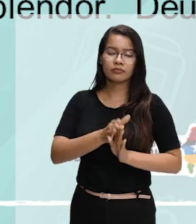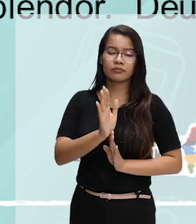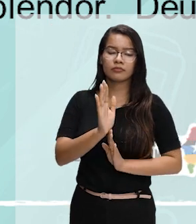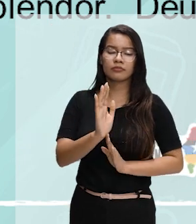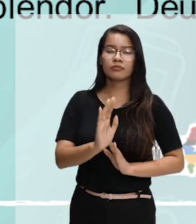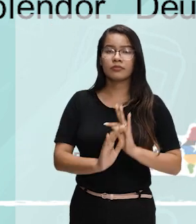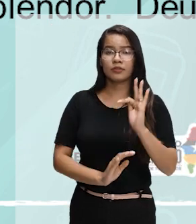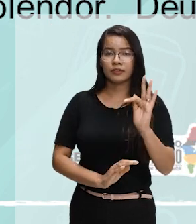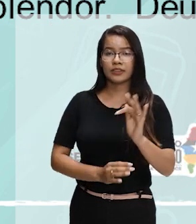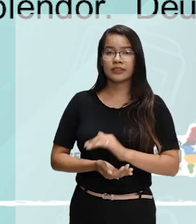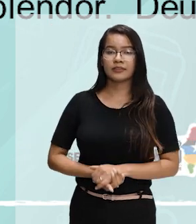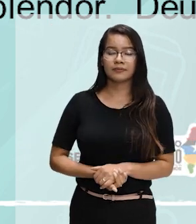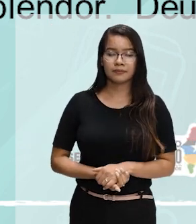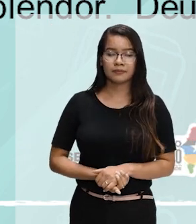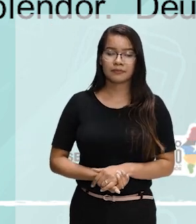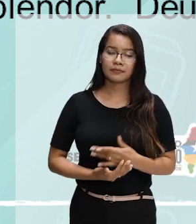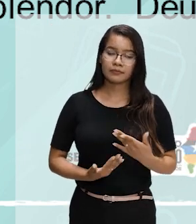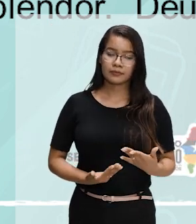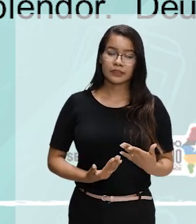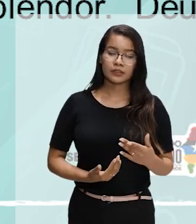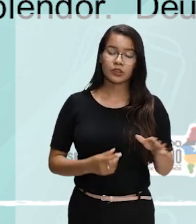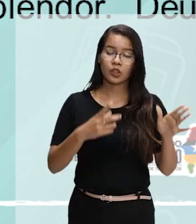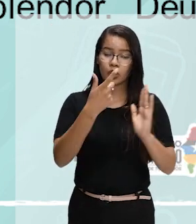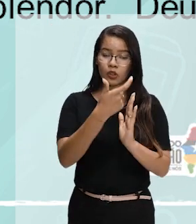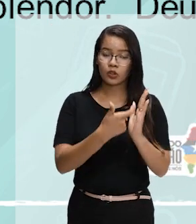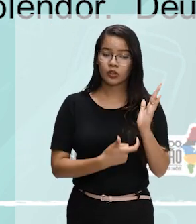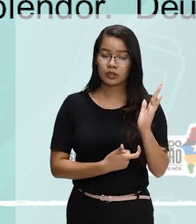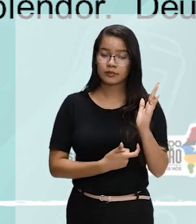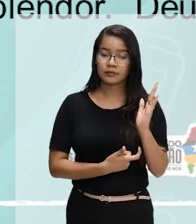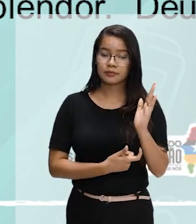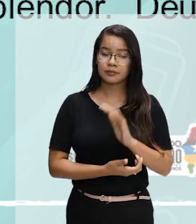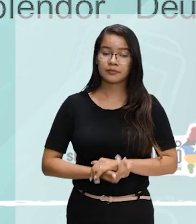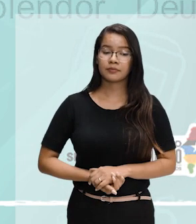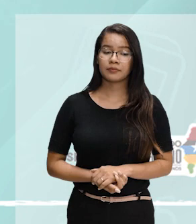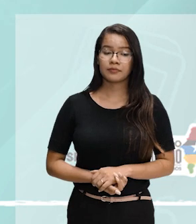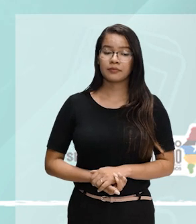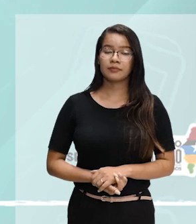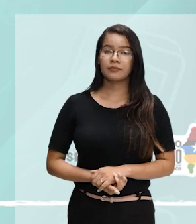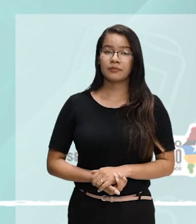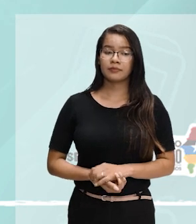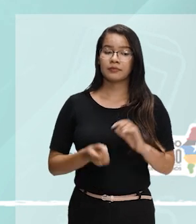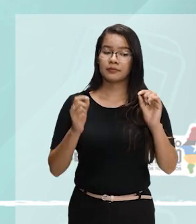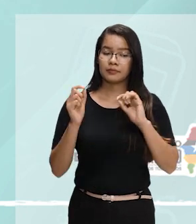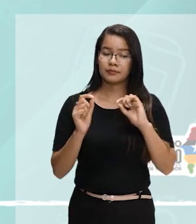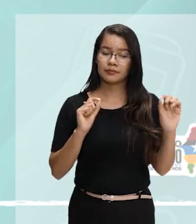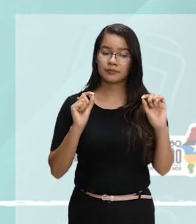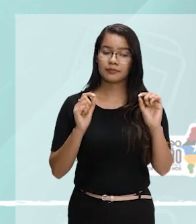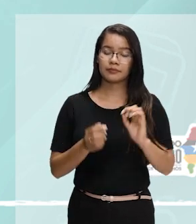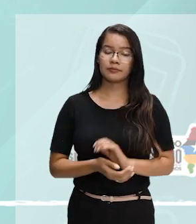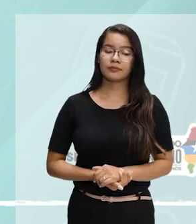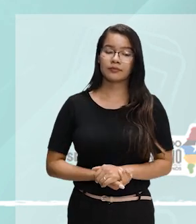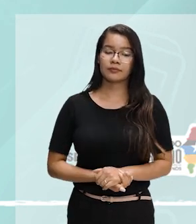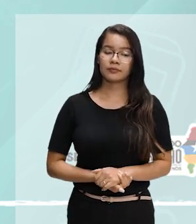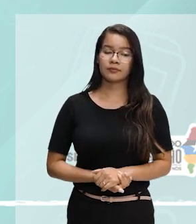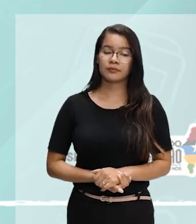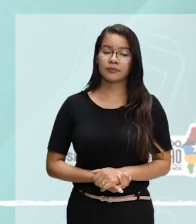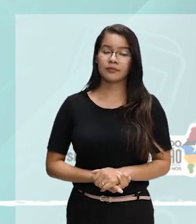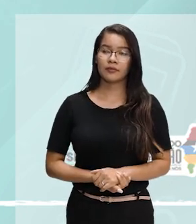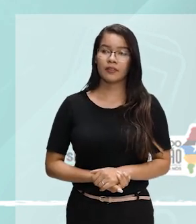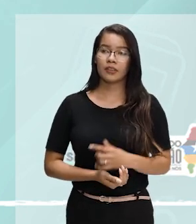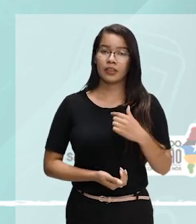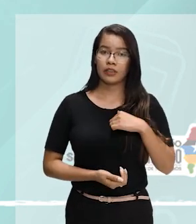Vamos às questões. Do texto, depreende-se que. Eu vou ler